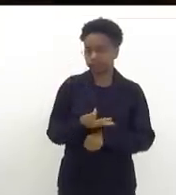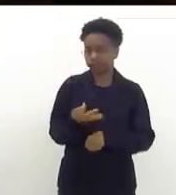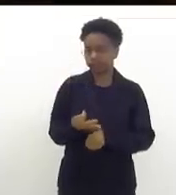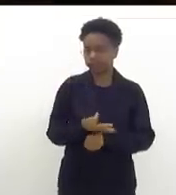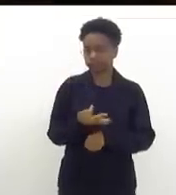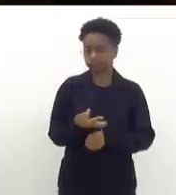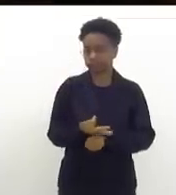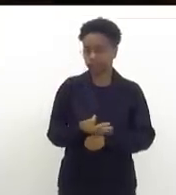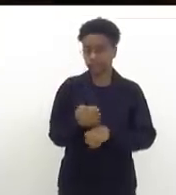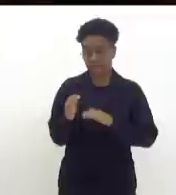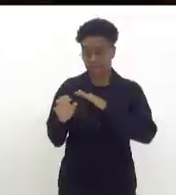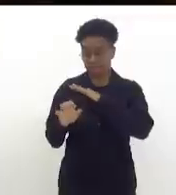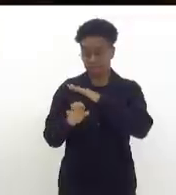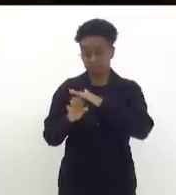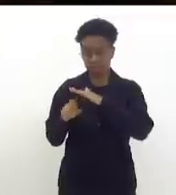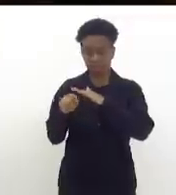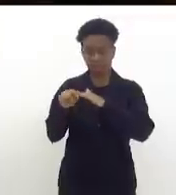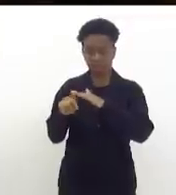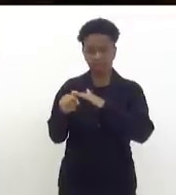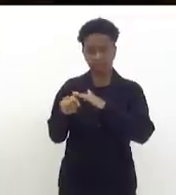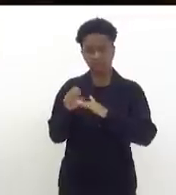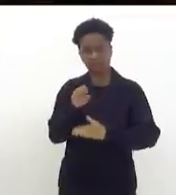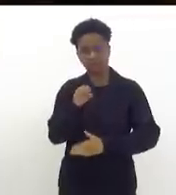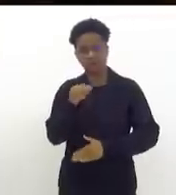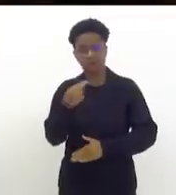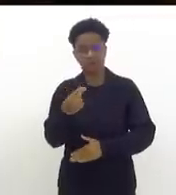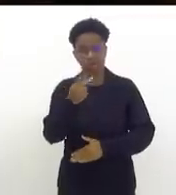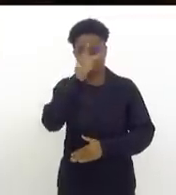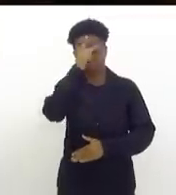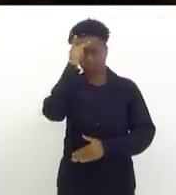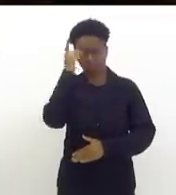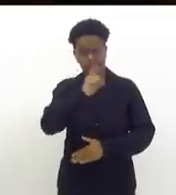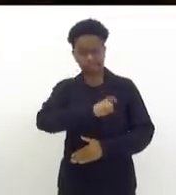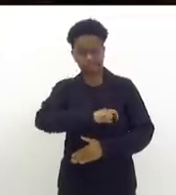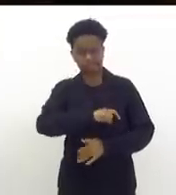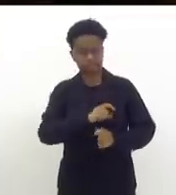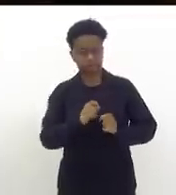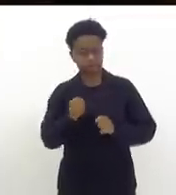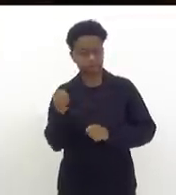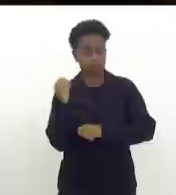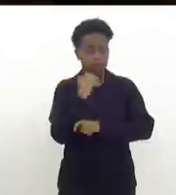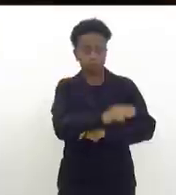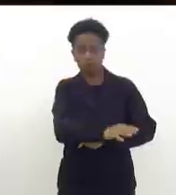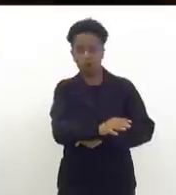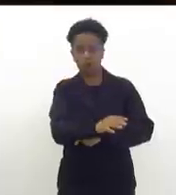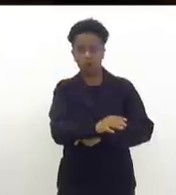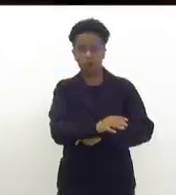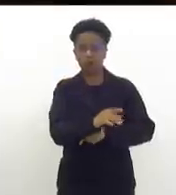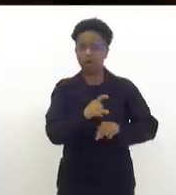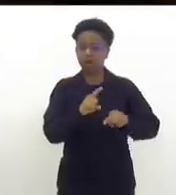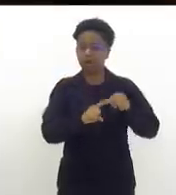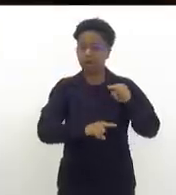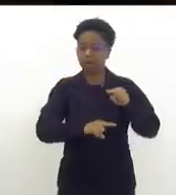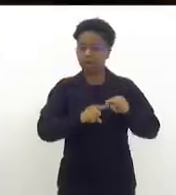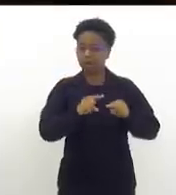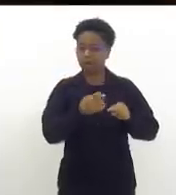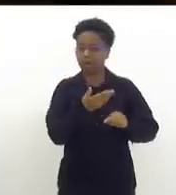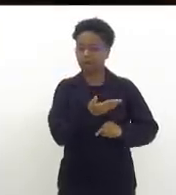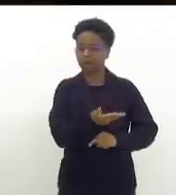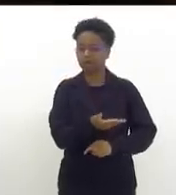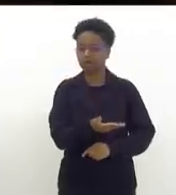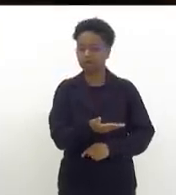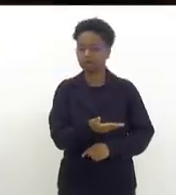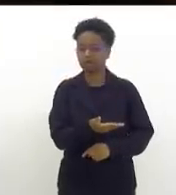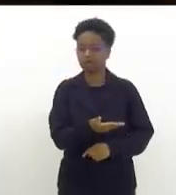alguma empresa ou alguém de má fé coloque determinado produto